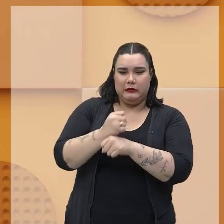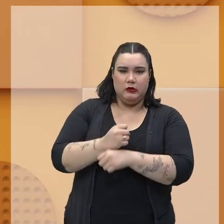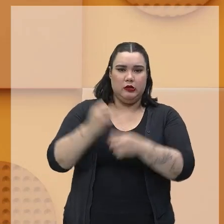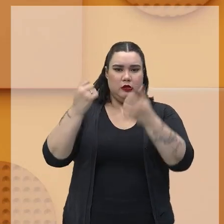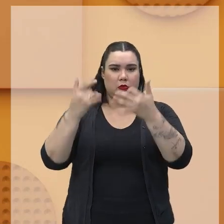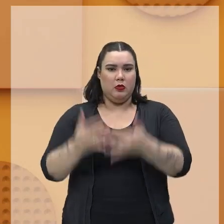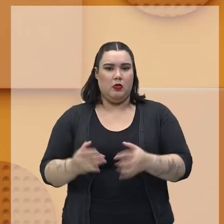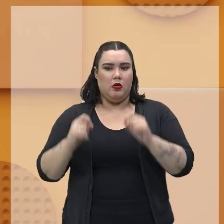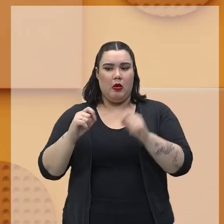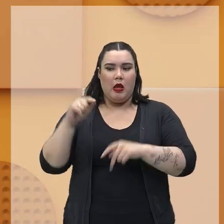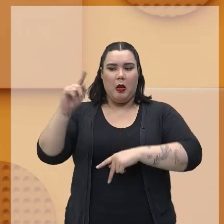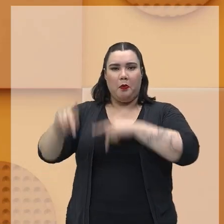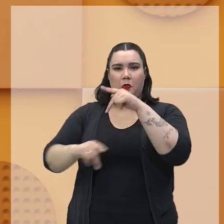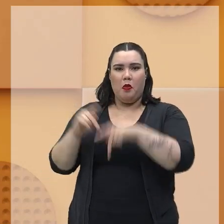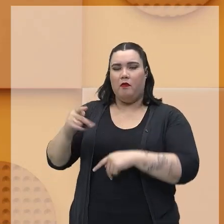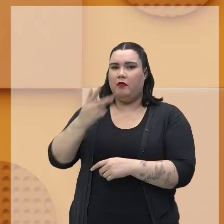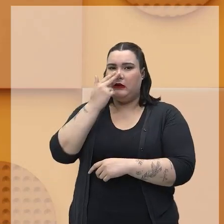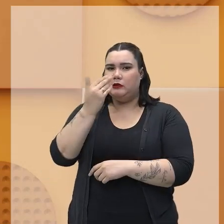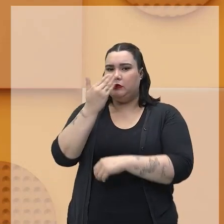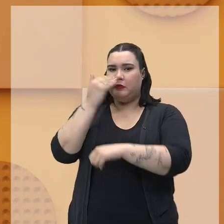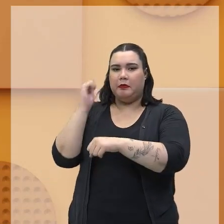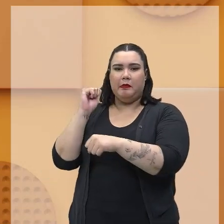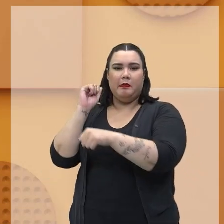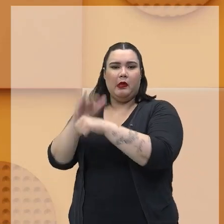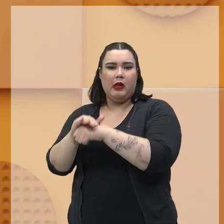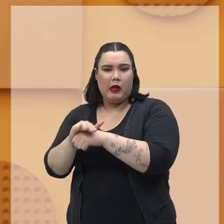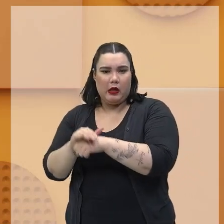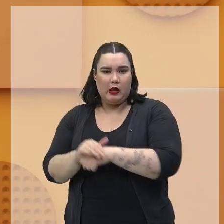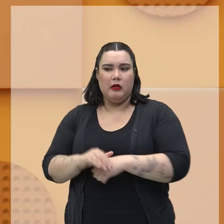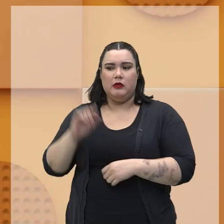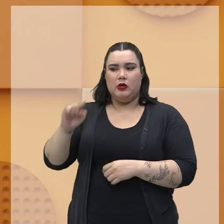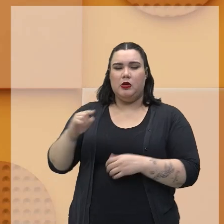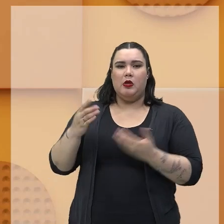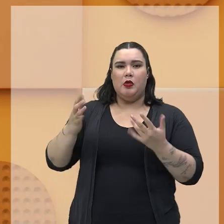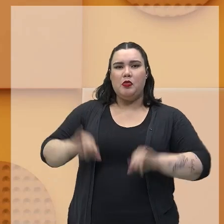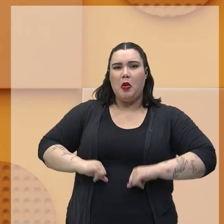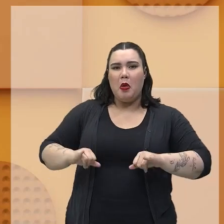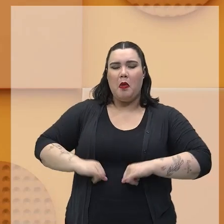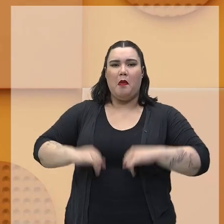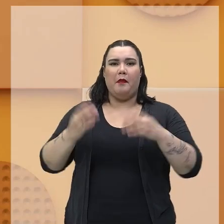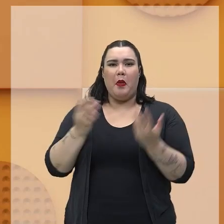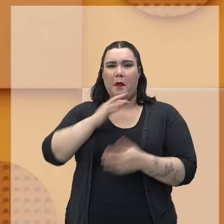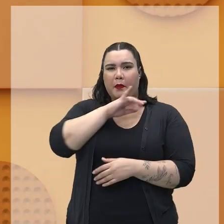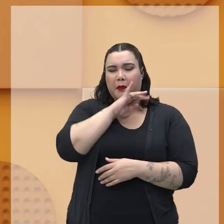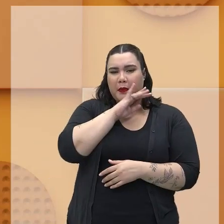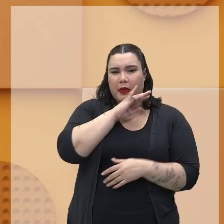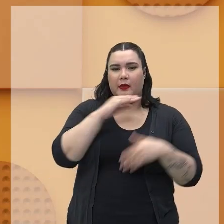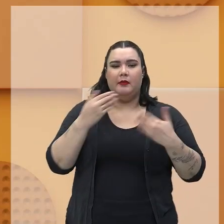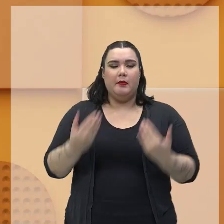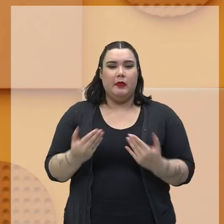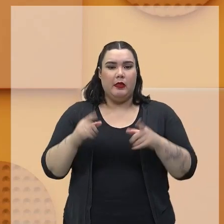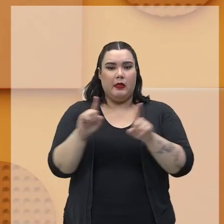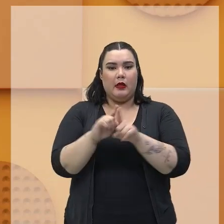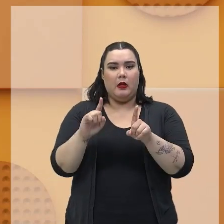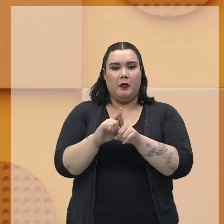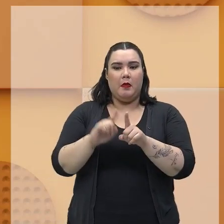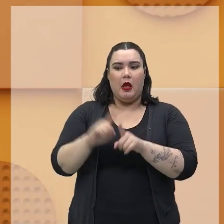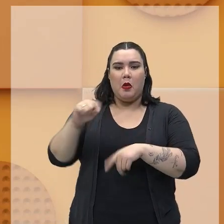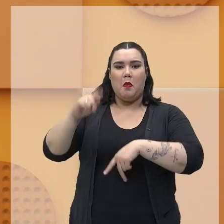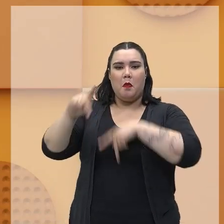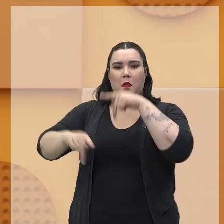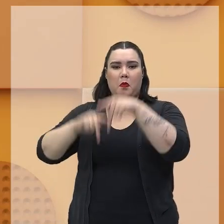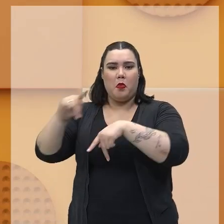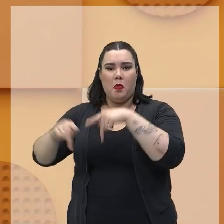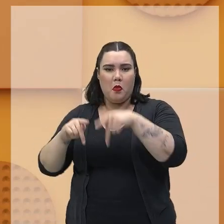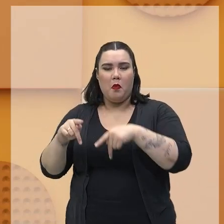como um estorvo para o Estado, foram tratados à margem da sociedade, foram muitas vezes tratados como uma